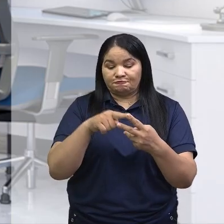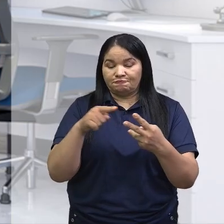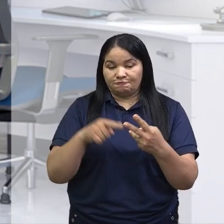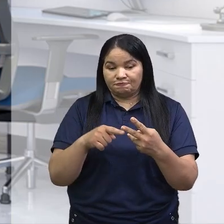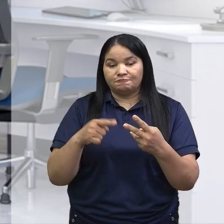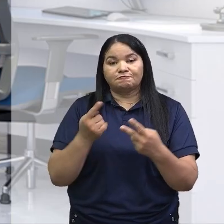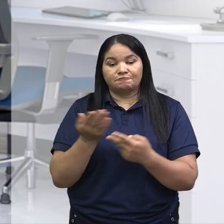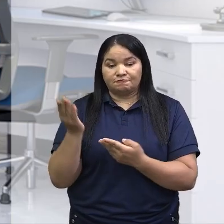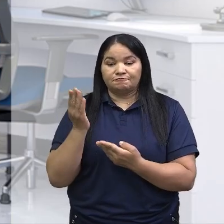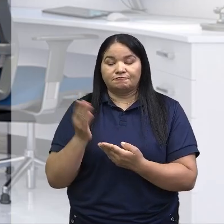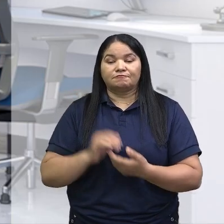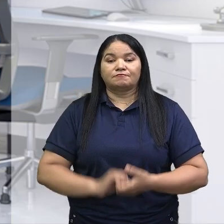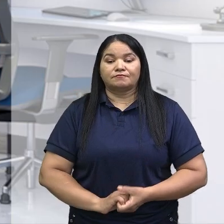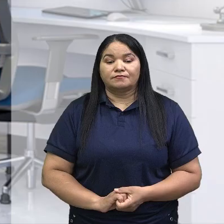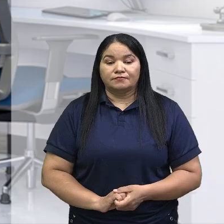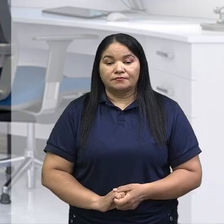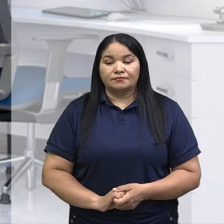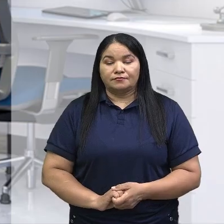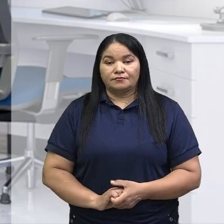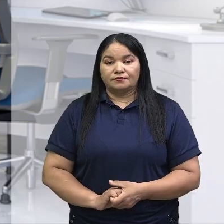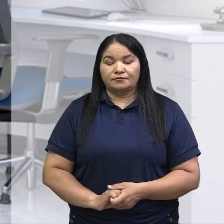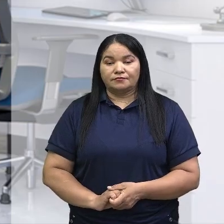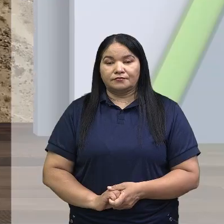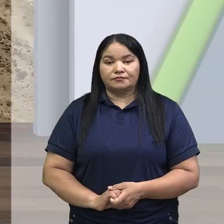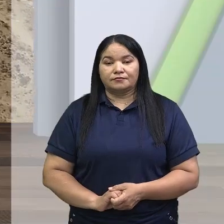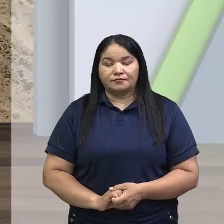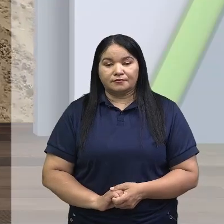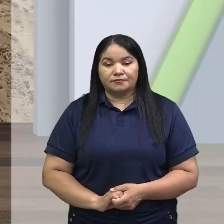de nitrogênio.